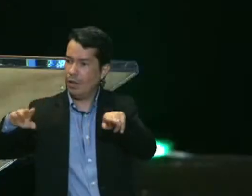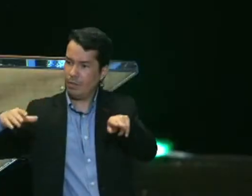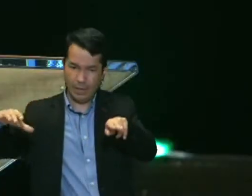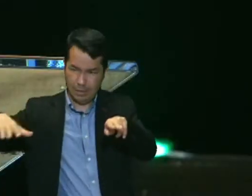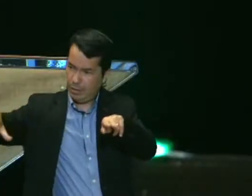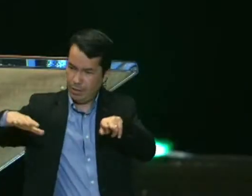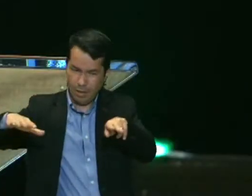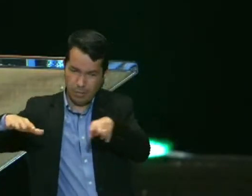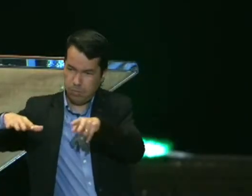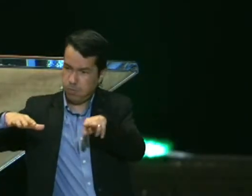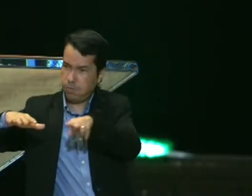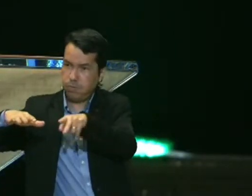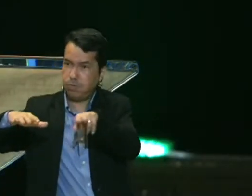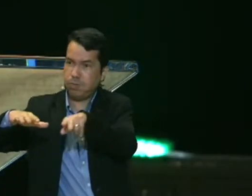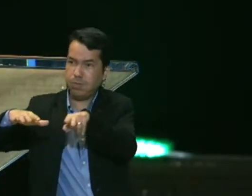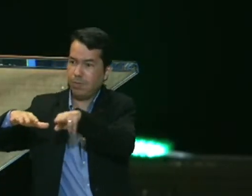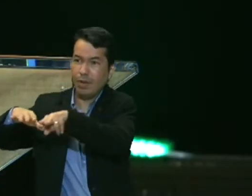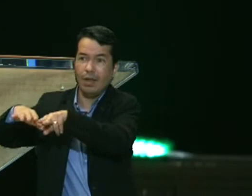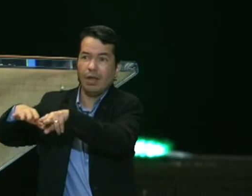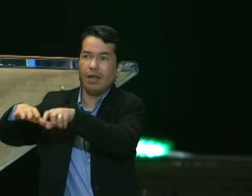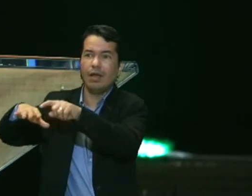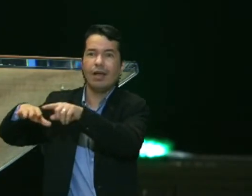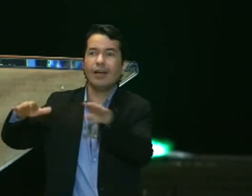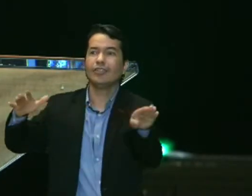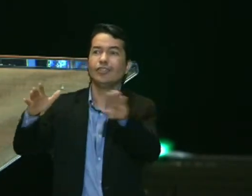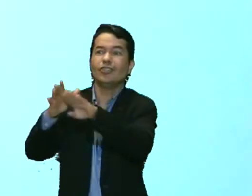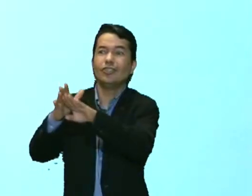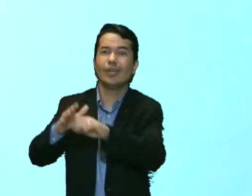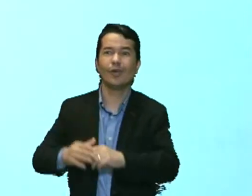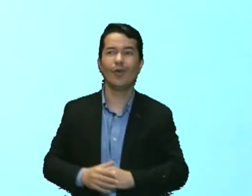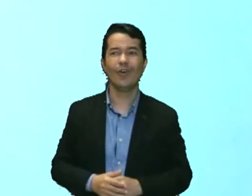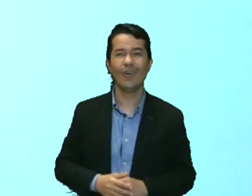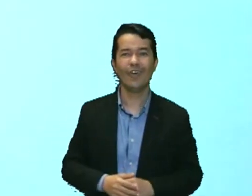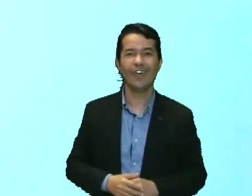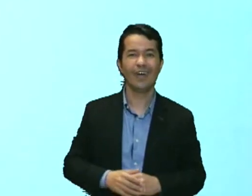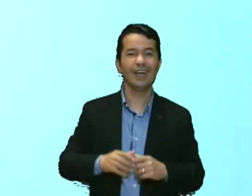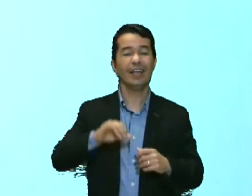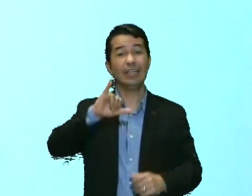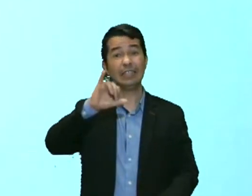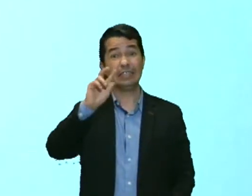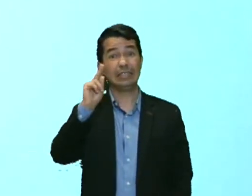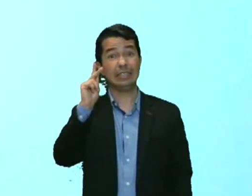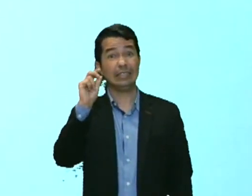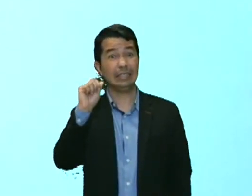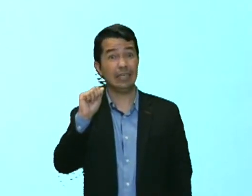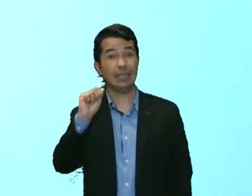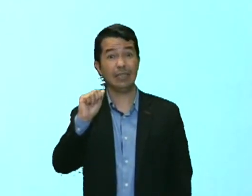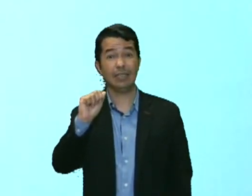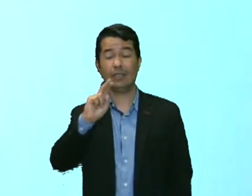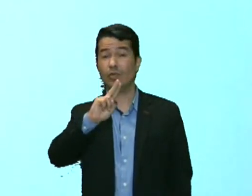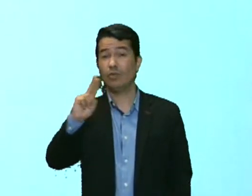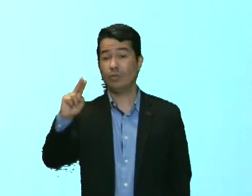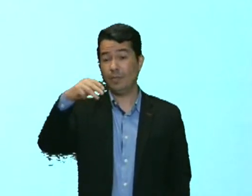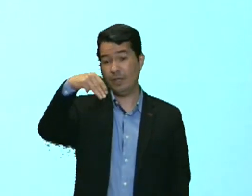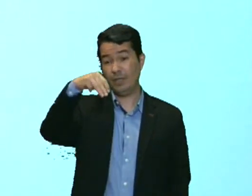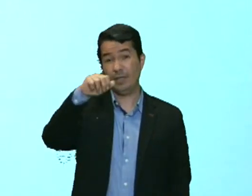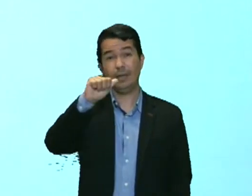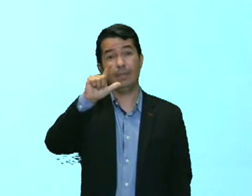Malta. Sabe qual que era o significado da palavra Malta? Lugar de